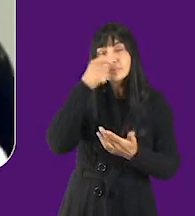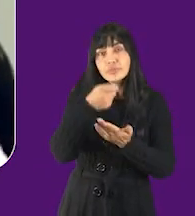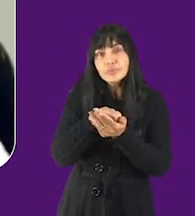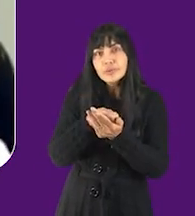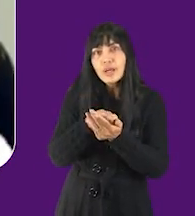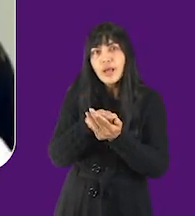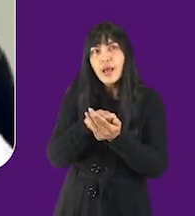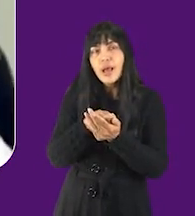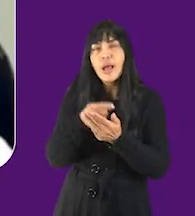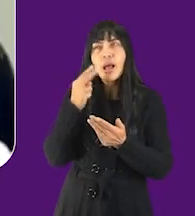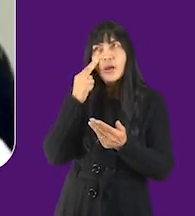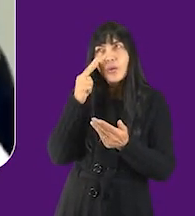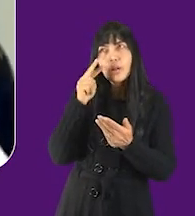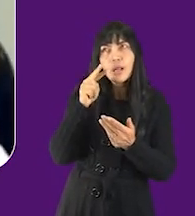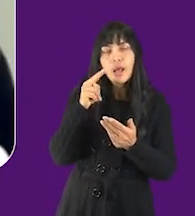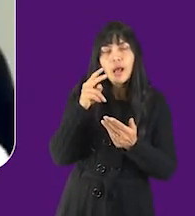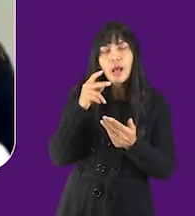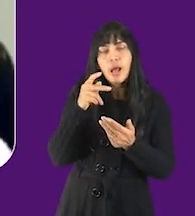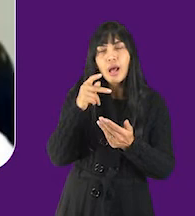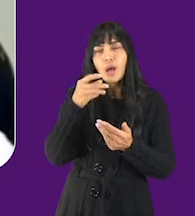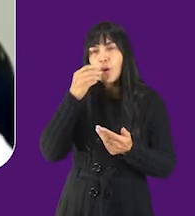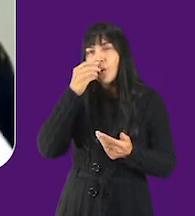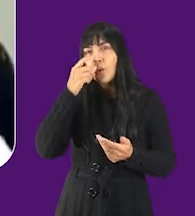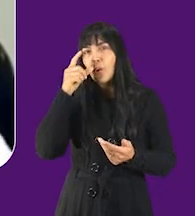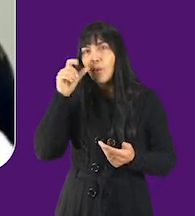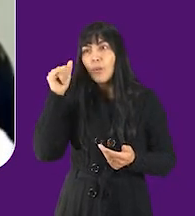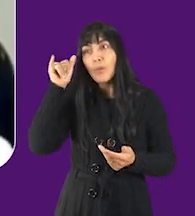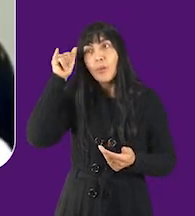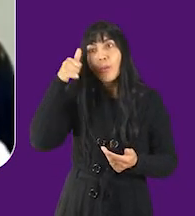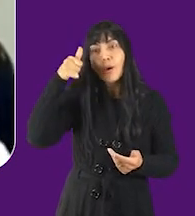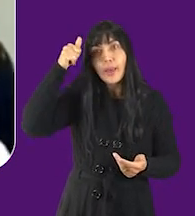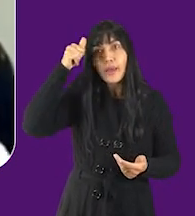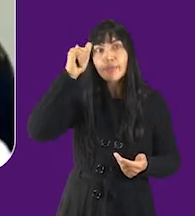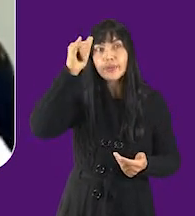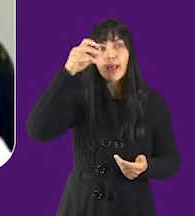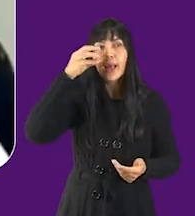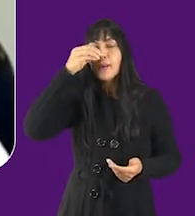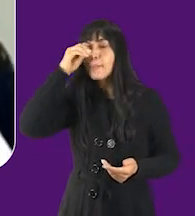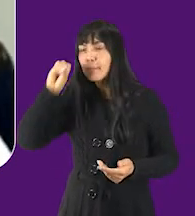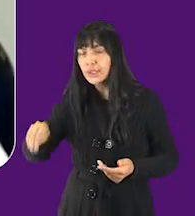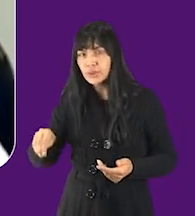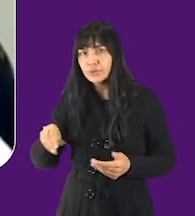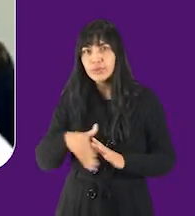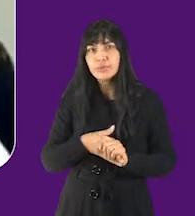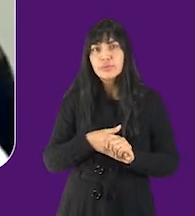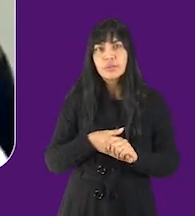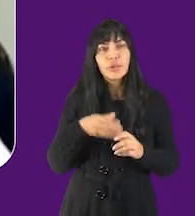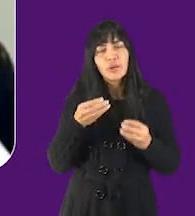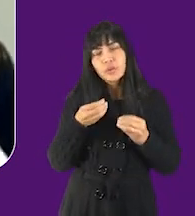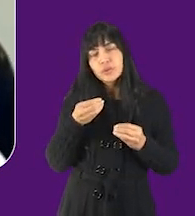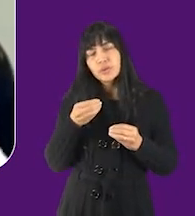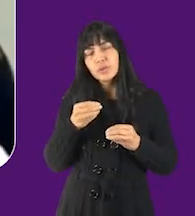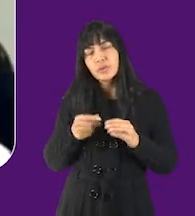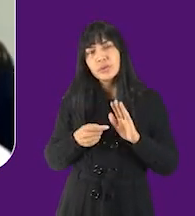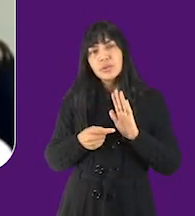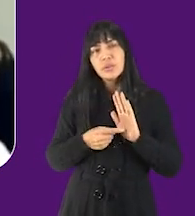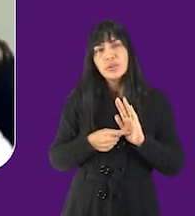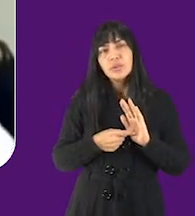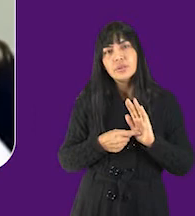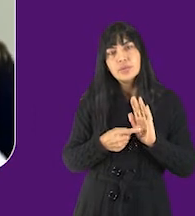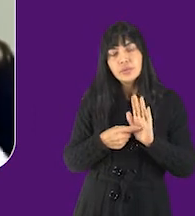também fechar aqueles gaps que eu mencionei antes. Porque fechar gap, nada mais é... Quanto mais distante você está de um